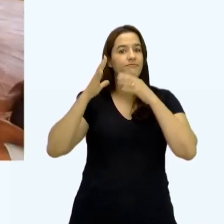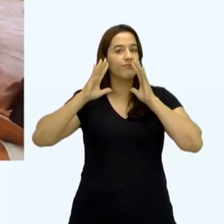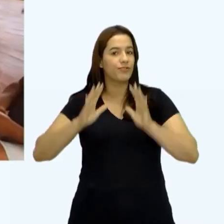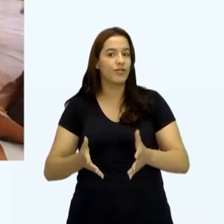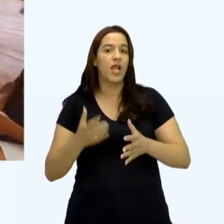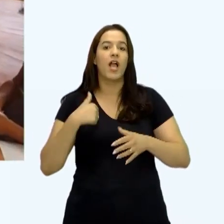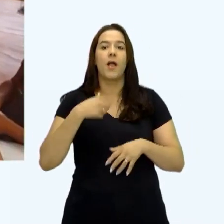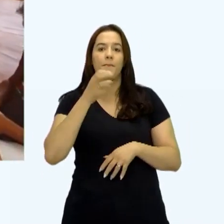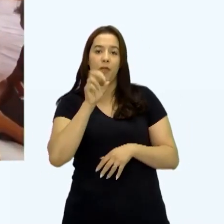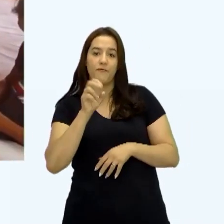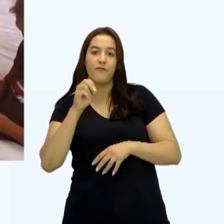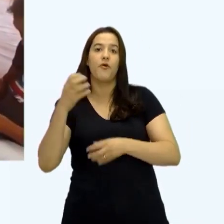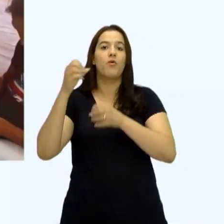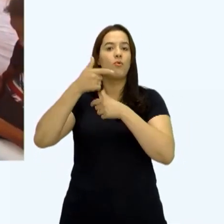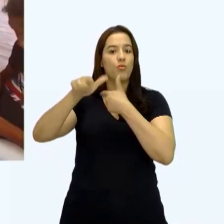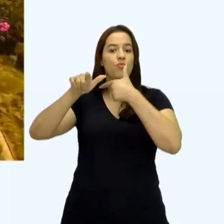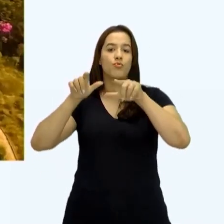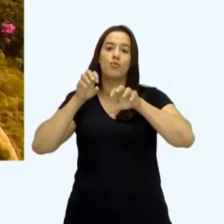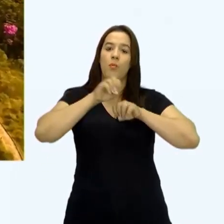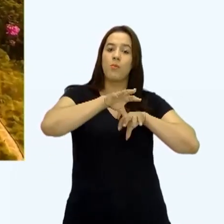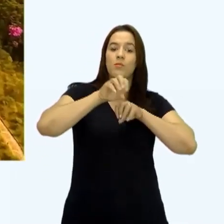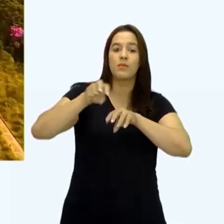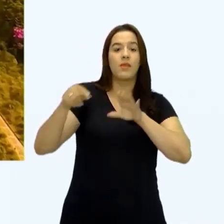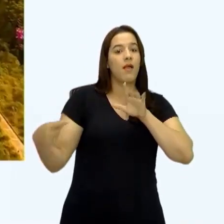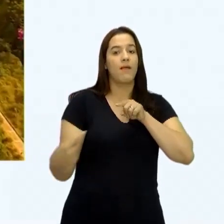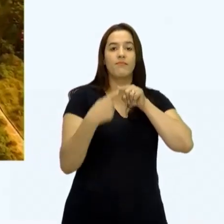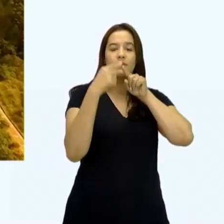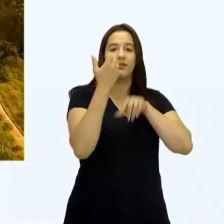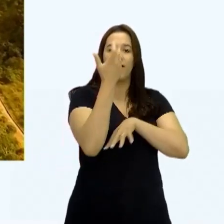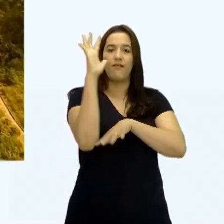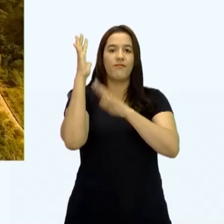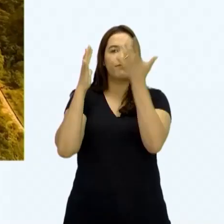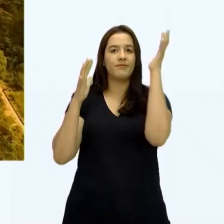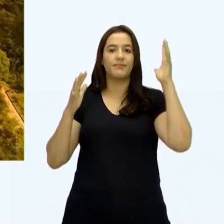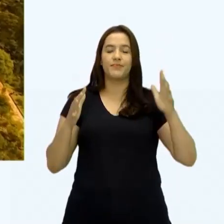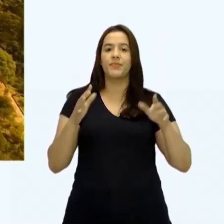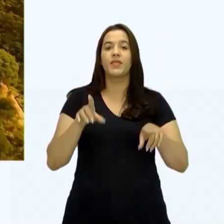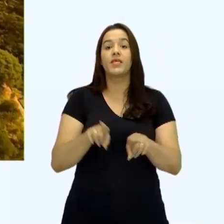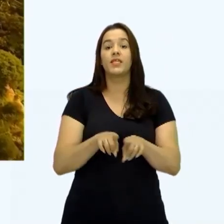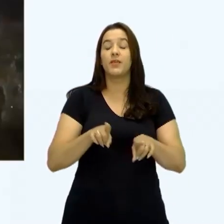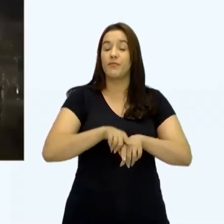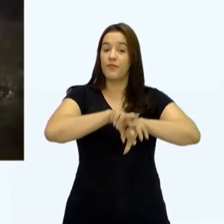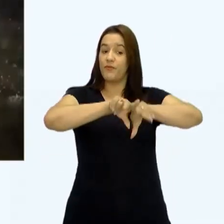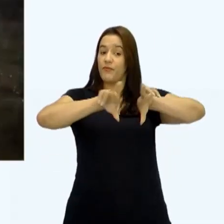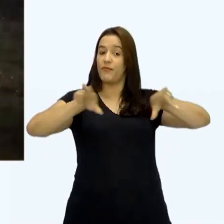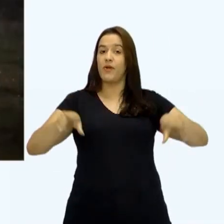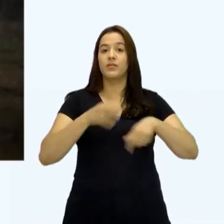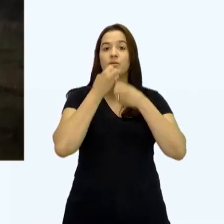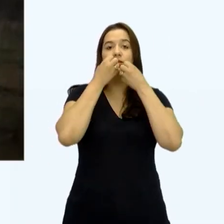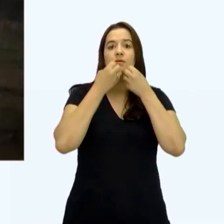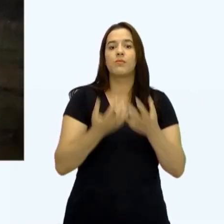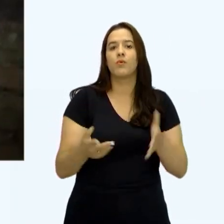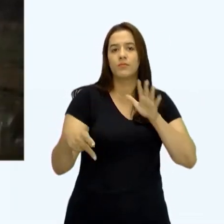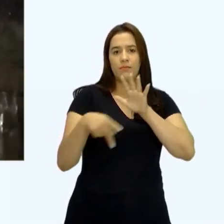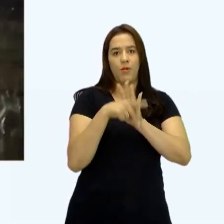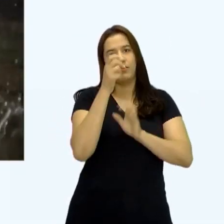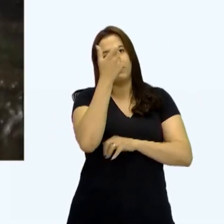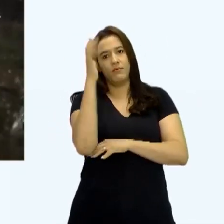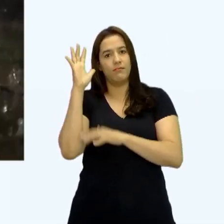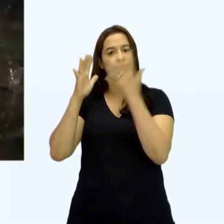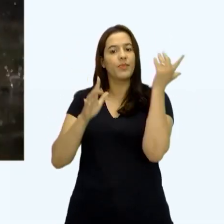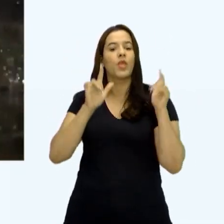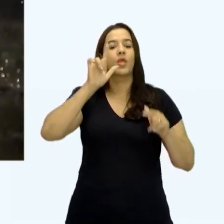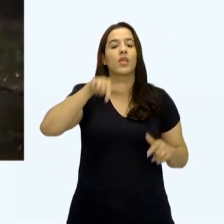mãe. O nosso artesanato, ele representa a floresta. Usufruímos de vários benefícios gerados pela natureza. São os